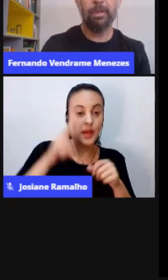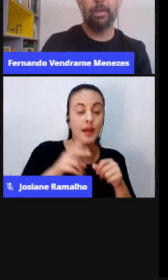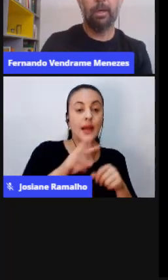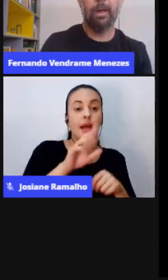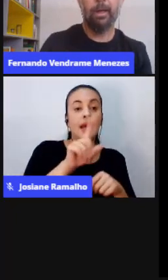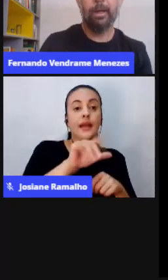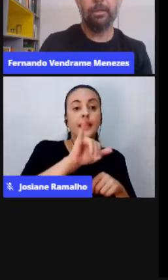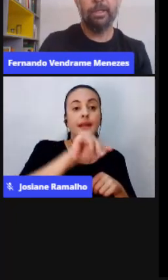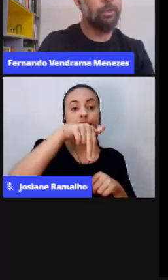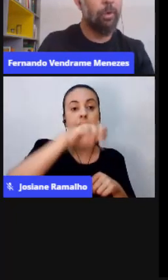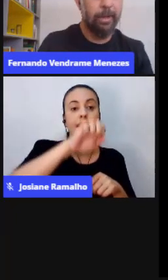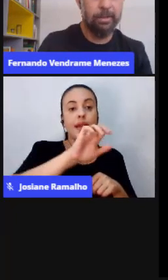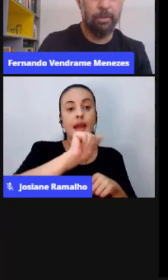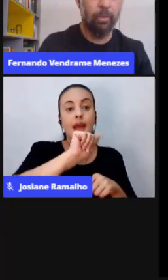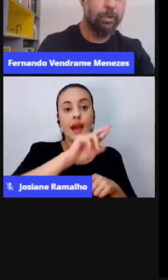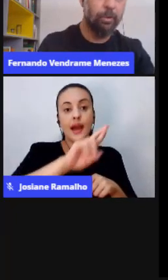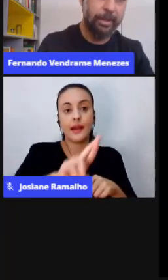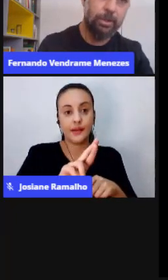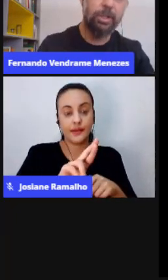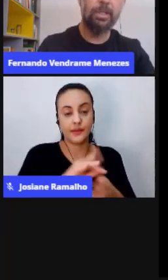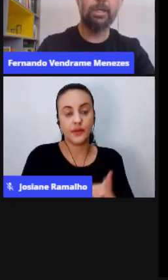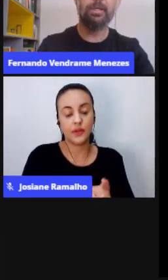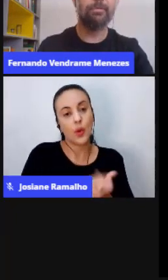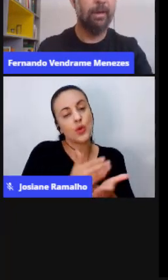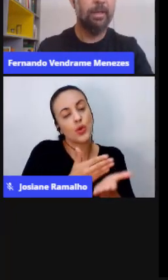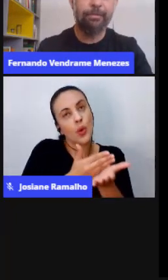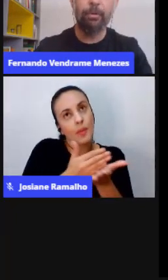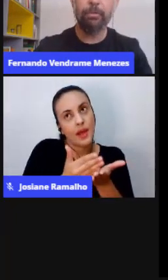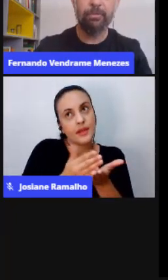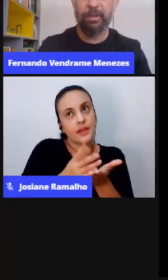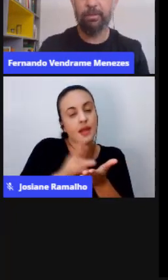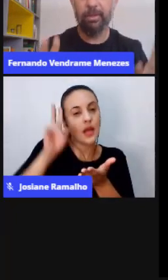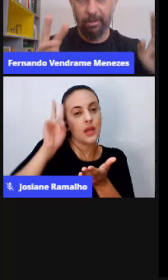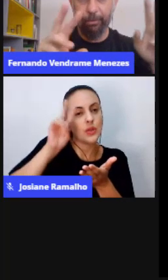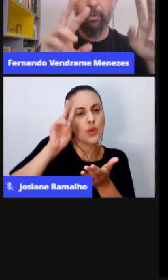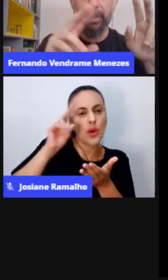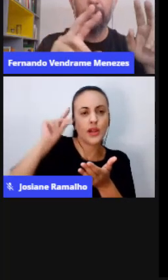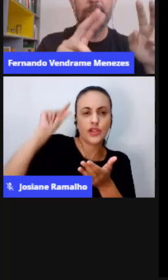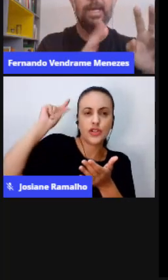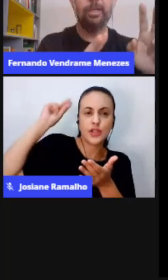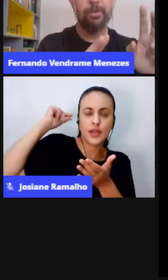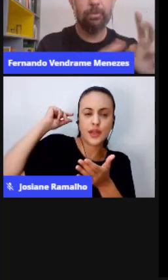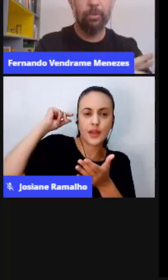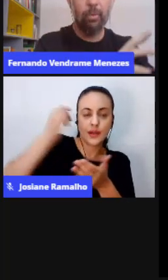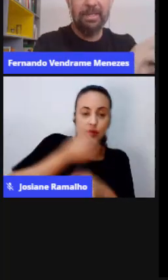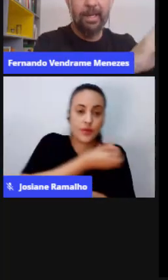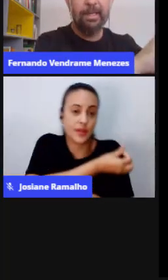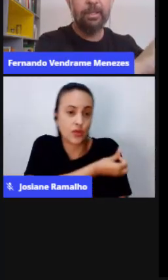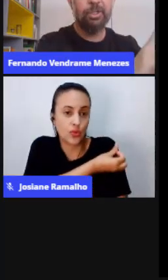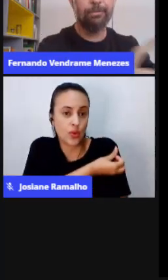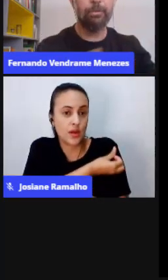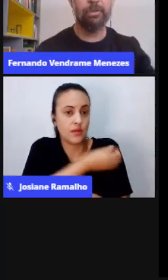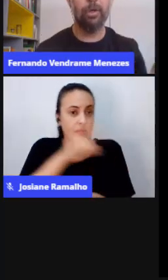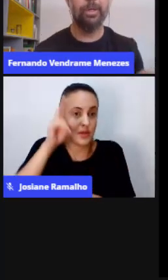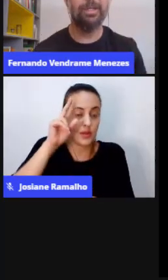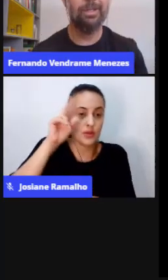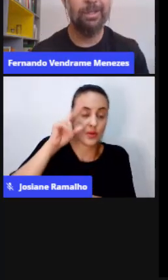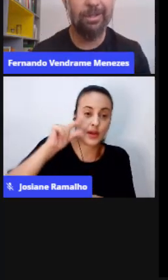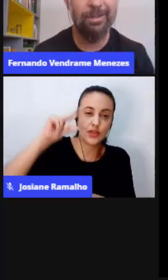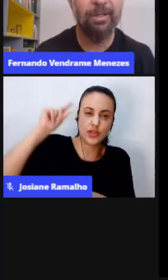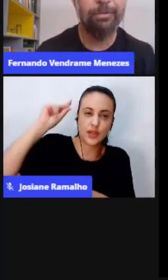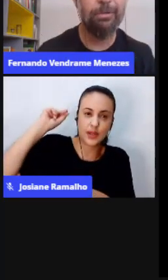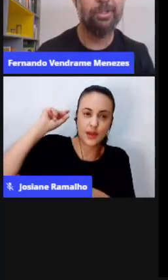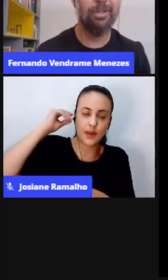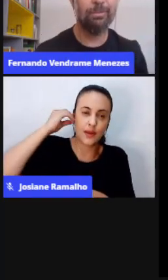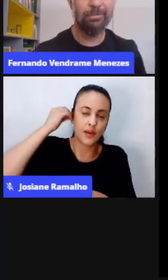ano, a gente começa com história antiga e vai evoluindo, entre aspas. Não estou com uma ideia de evolução aqui